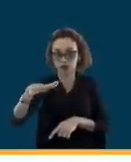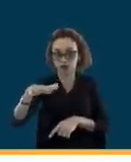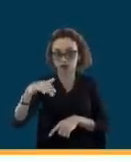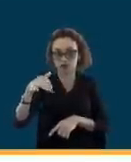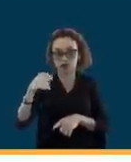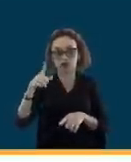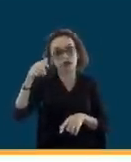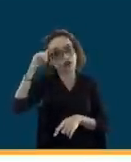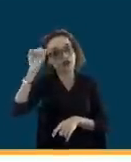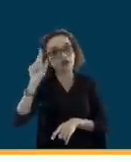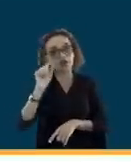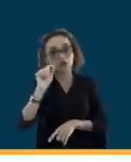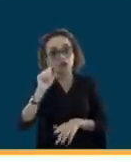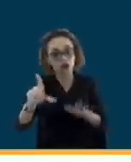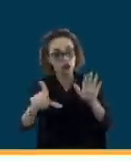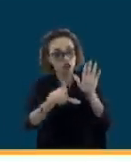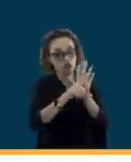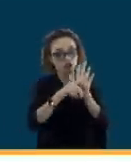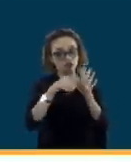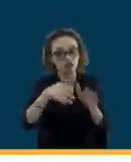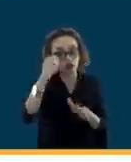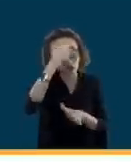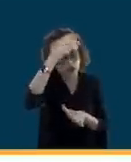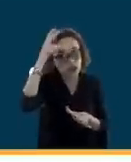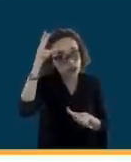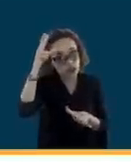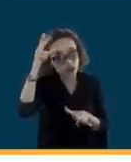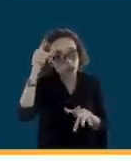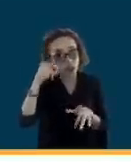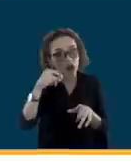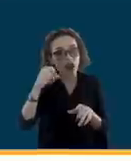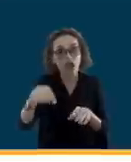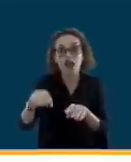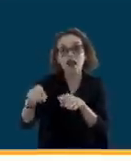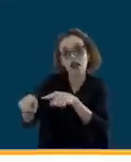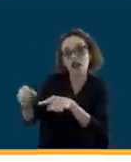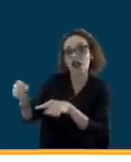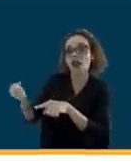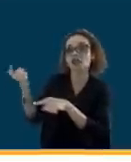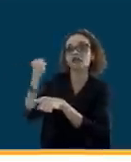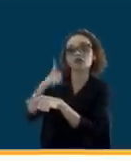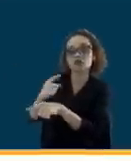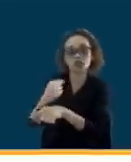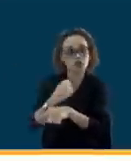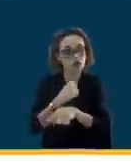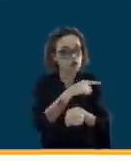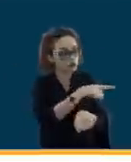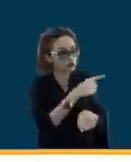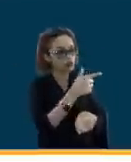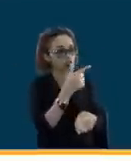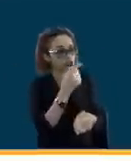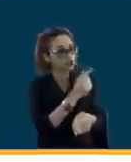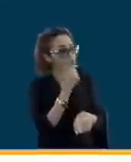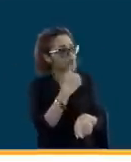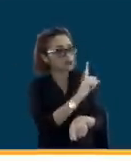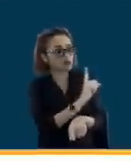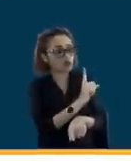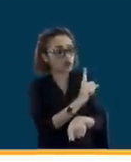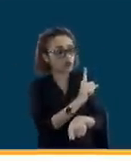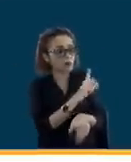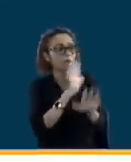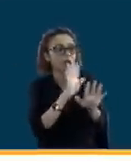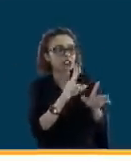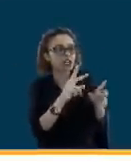município, uma pessoa possa ser contemplada e outra não, sendo que ambas reúnem as